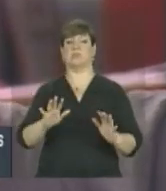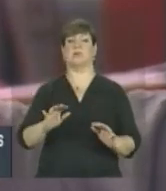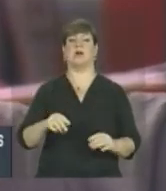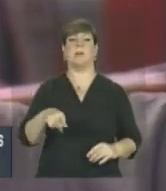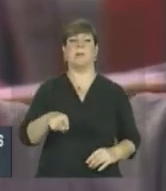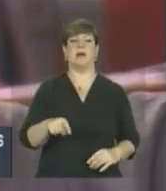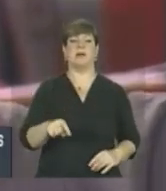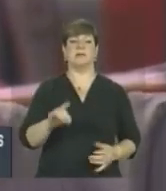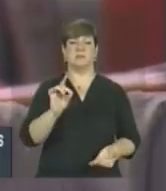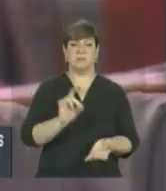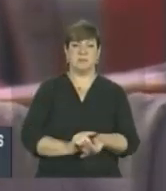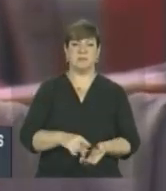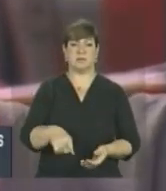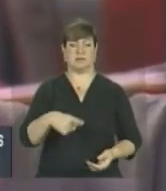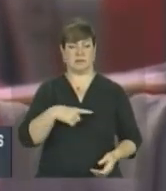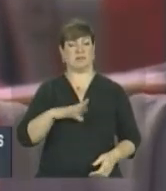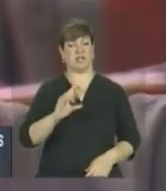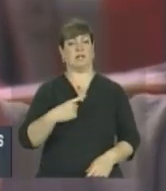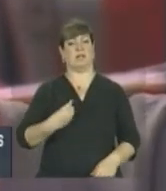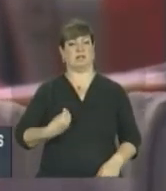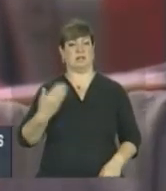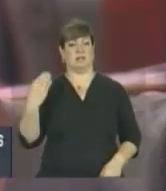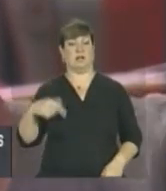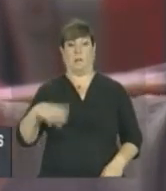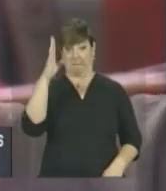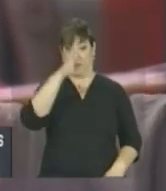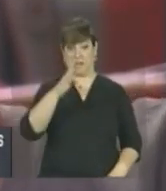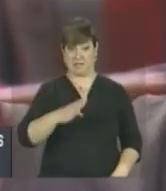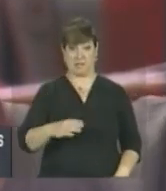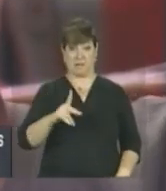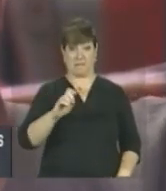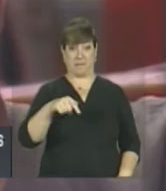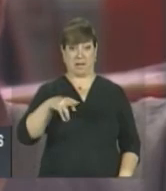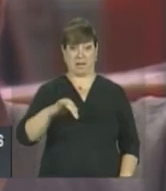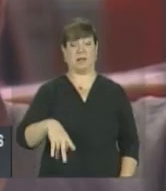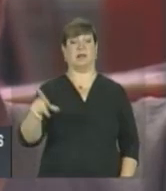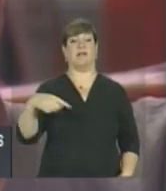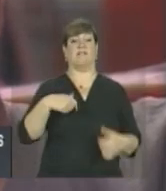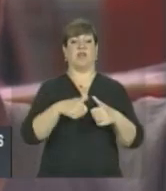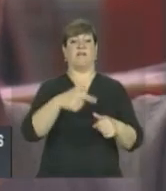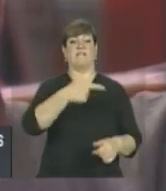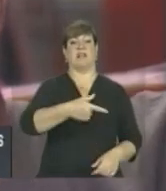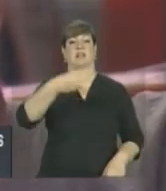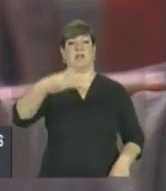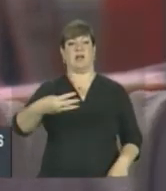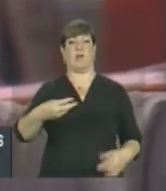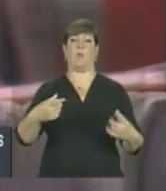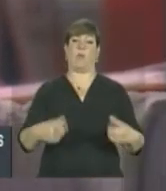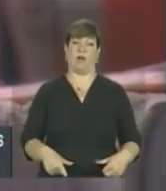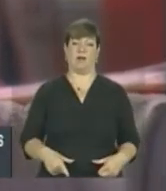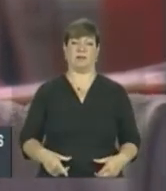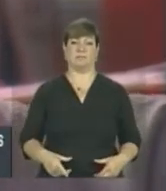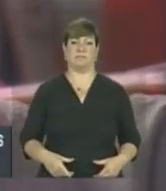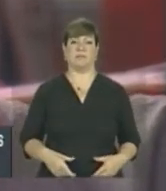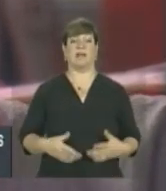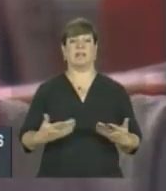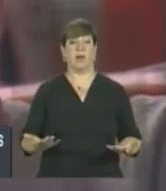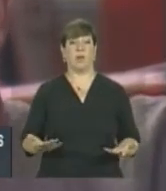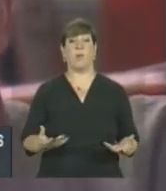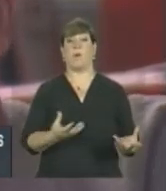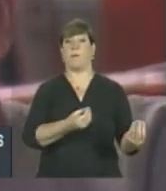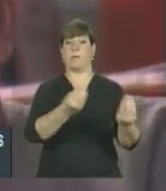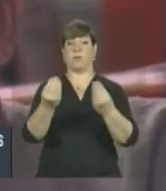na prática, o Bolsa Atleta já existe há algum tempo. O Brasil, por exemplo, em Pequim, ficou em 23º lugar. E muitos